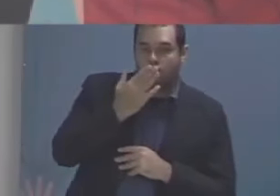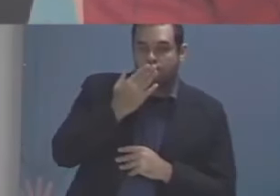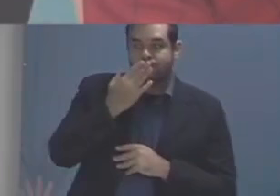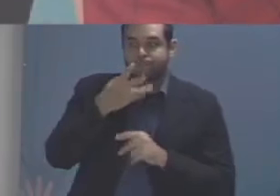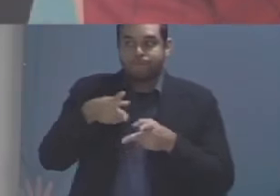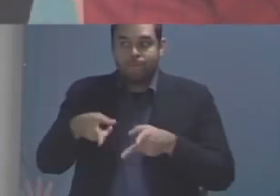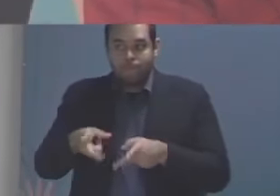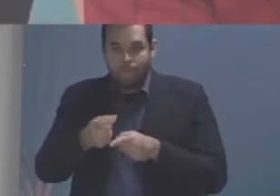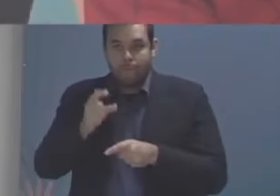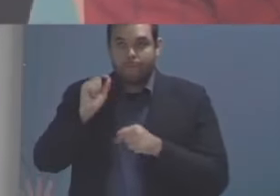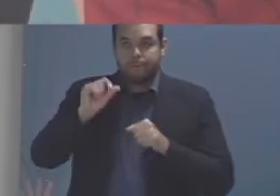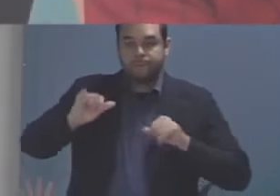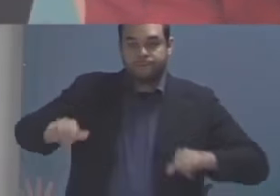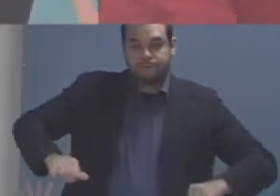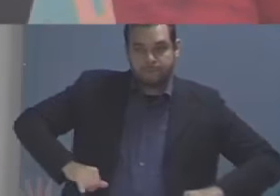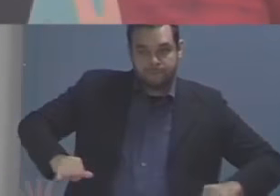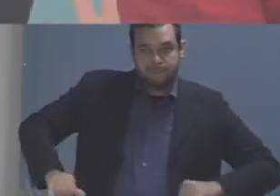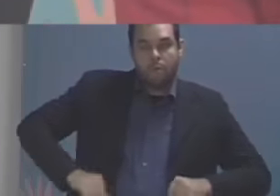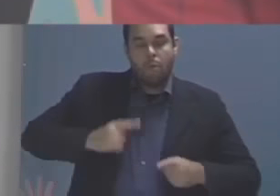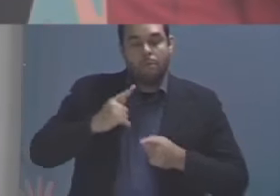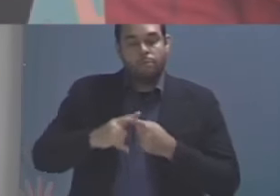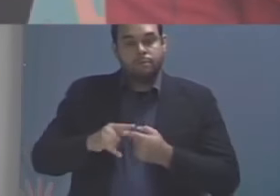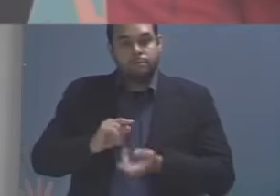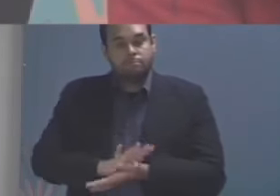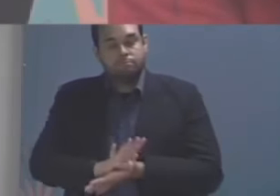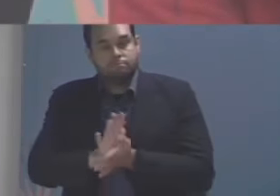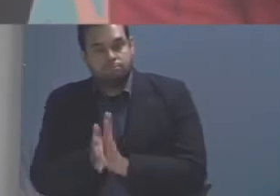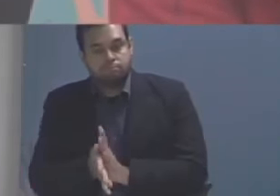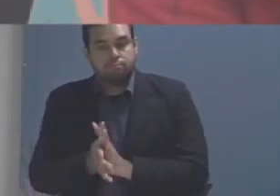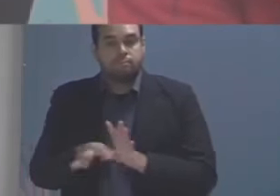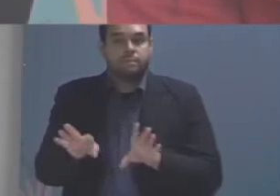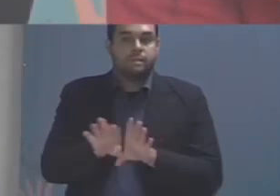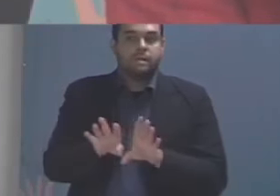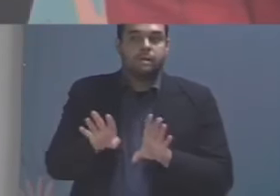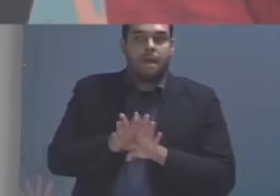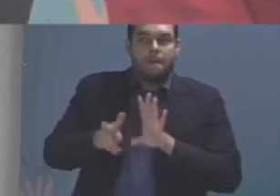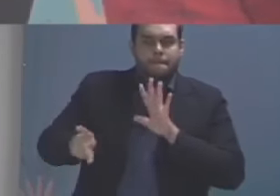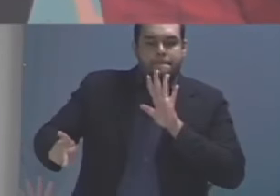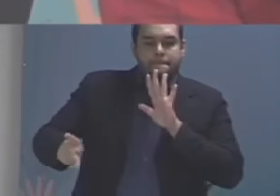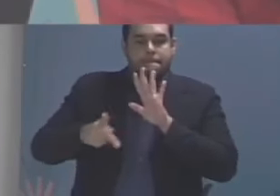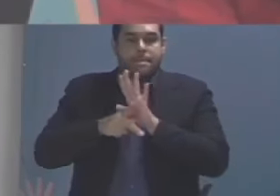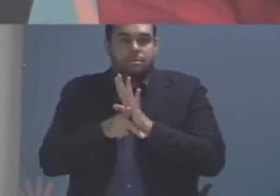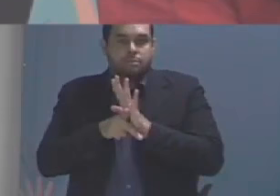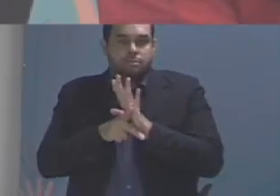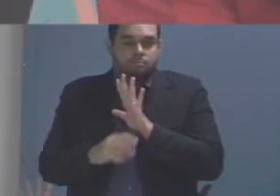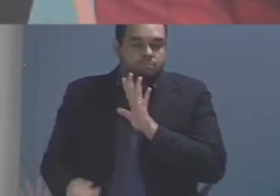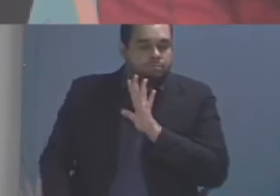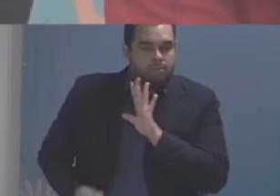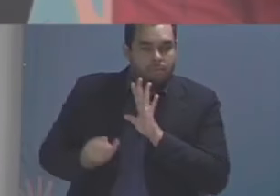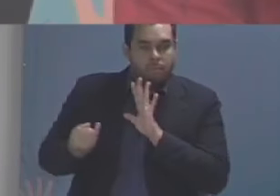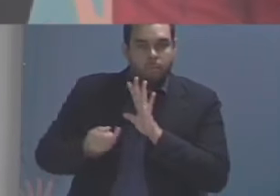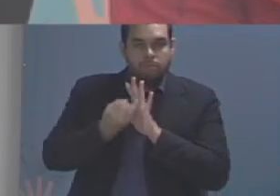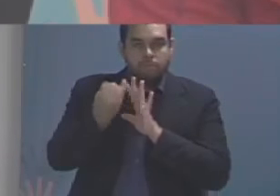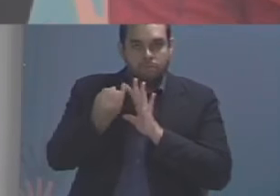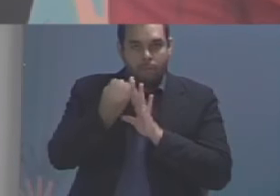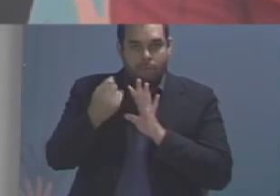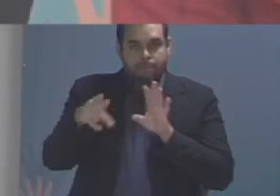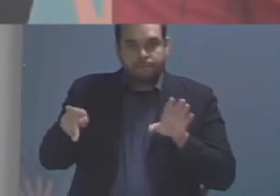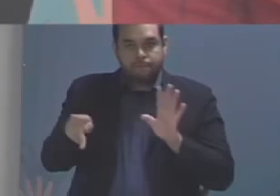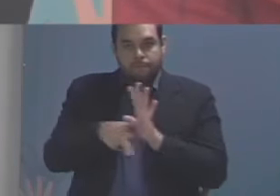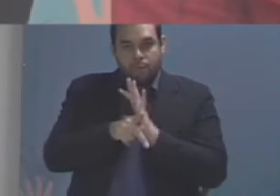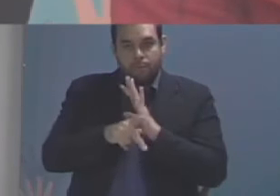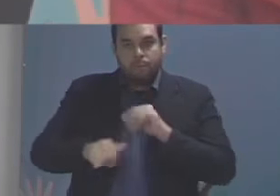considere o sofrimento provocado pelo racismo como um elemento, um marcador importante na questão do seu